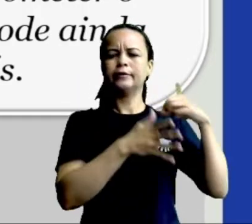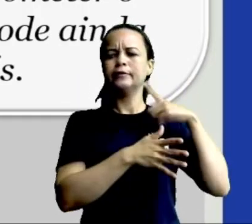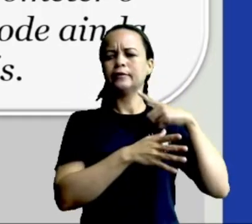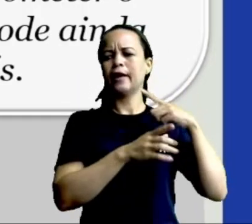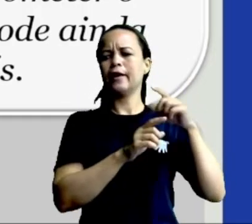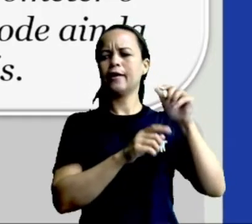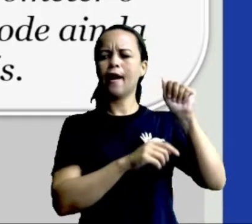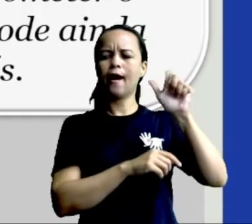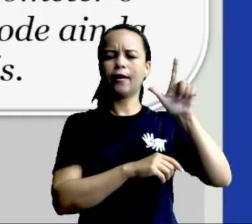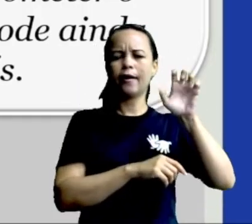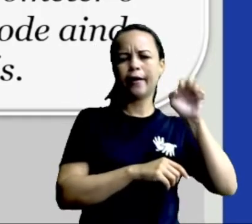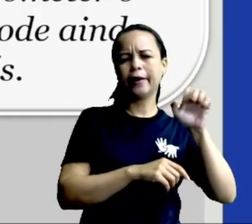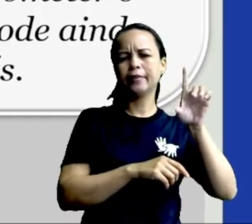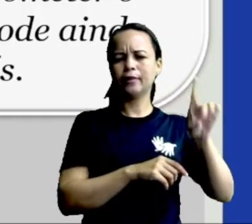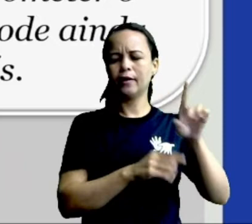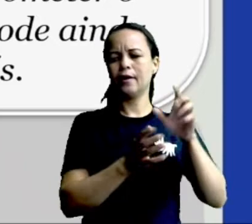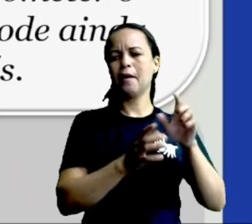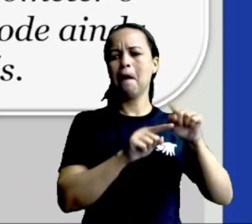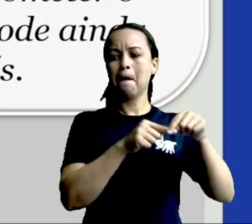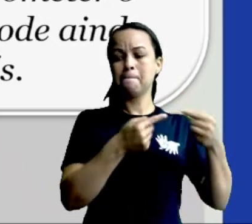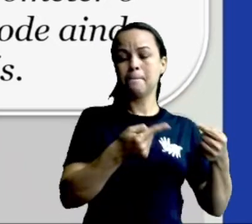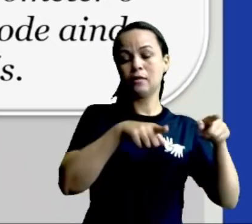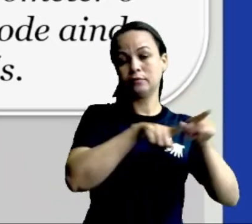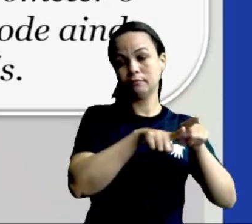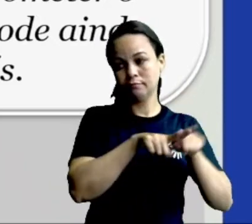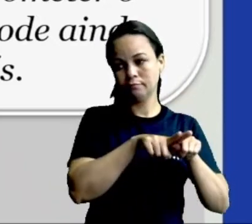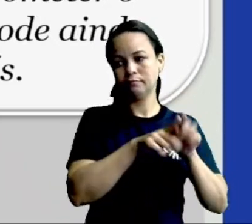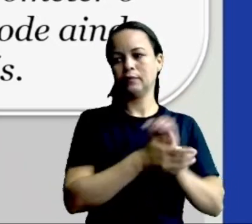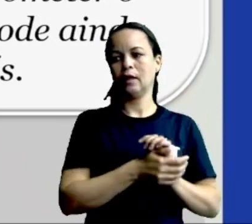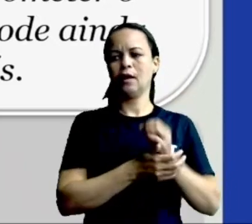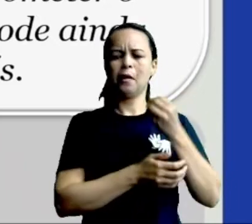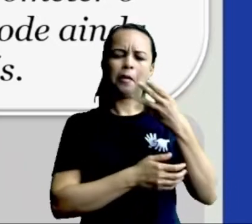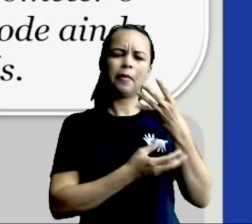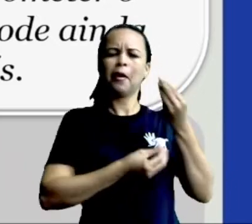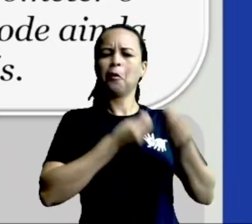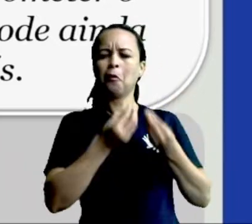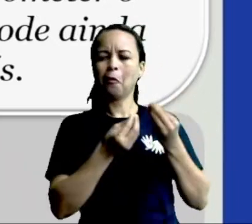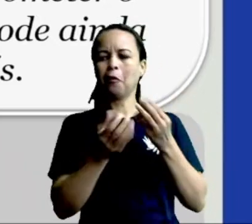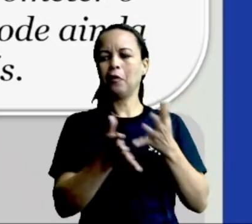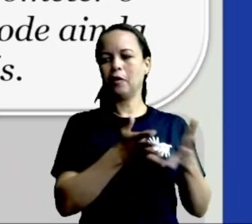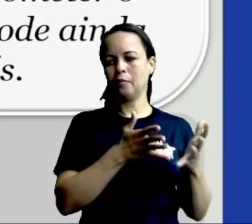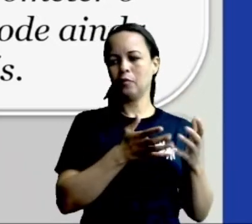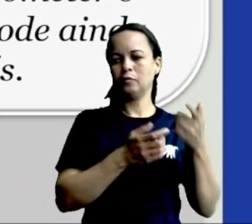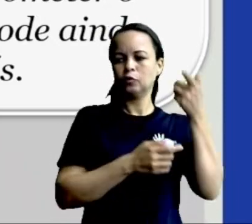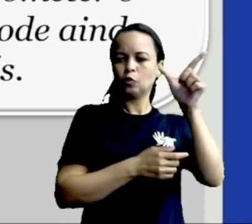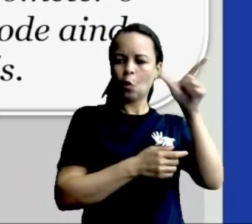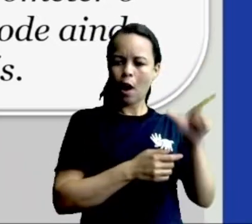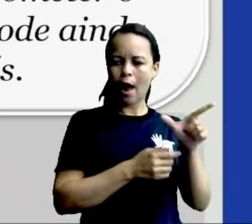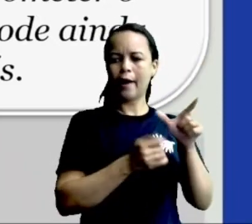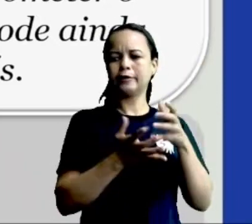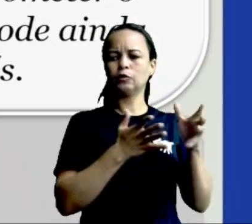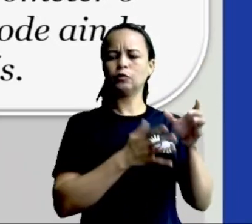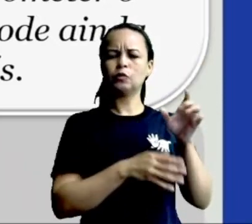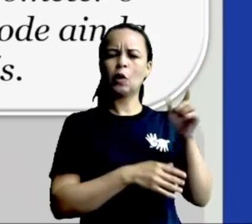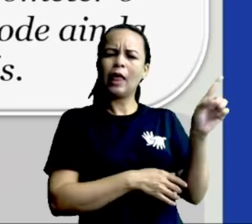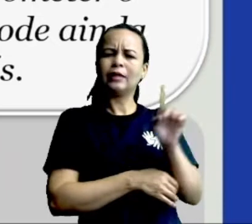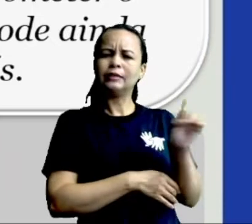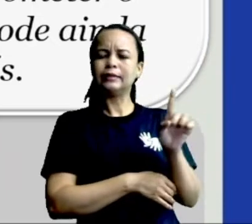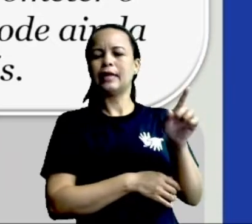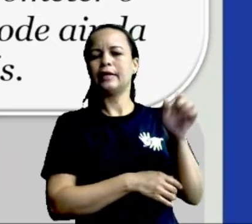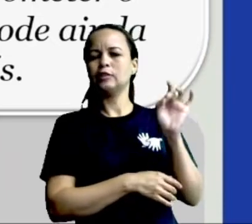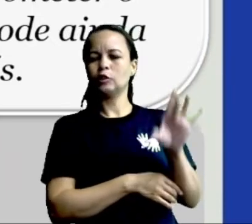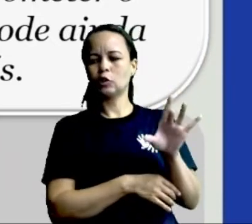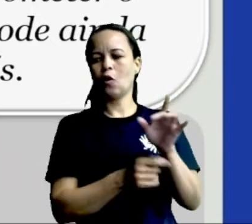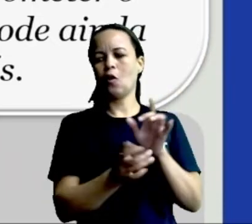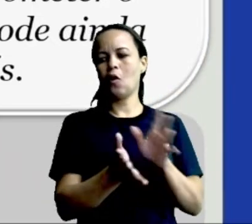de, mas também, bem como, por outro lado, todavia, não só, nem. Então, todos